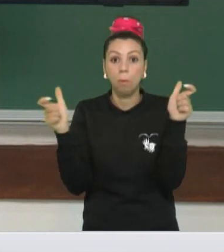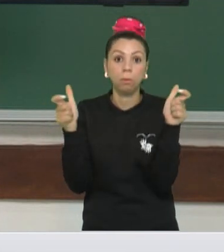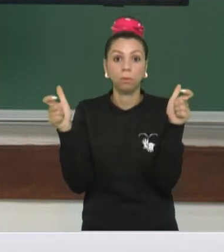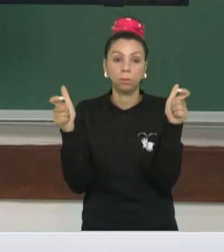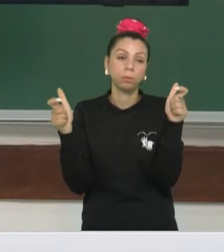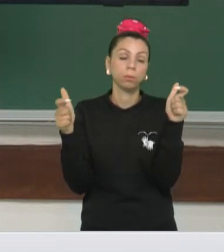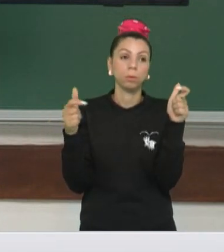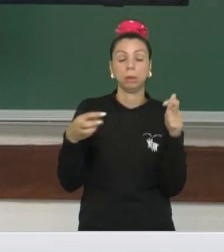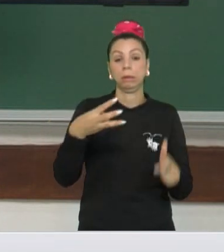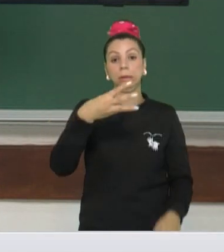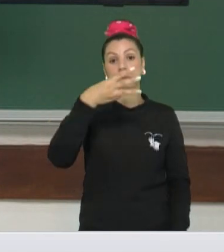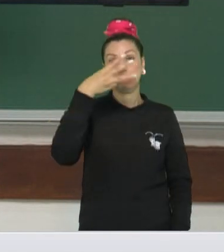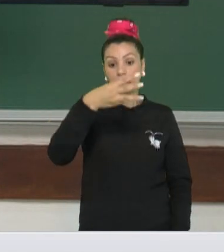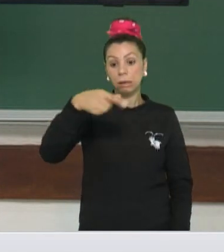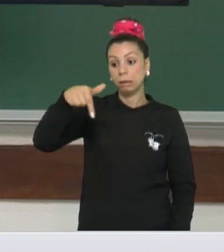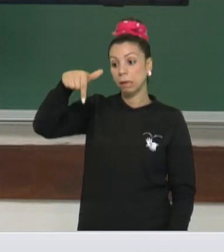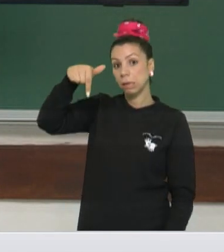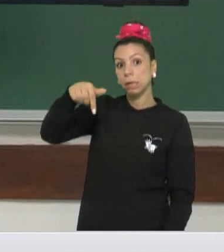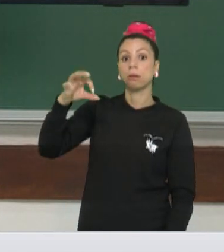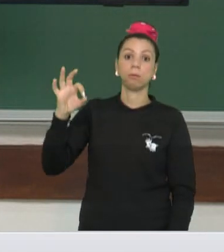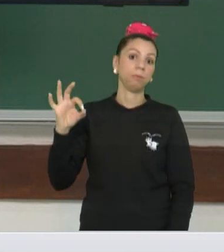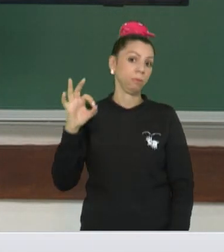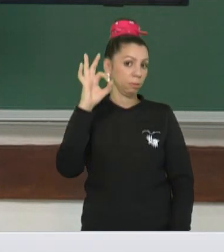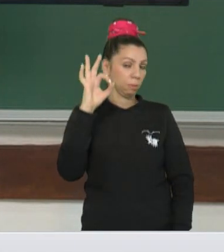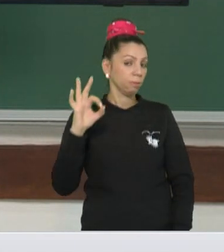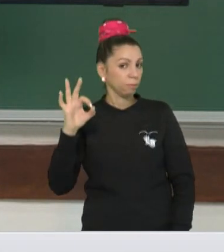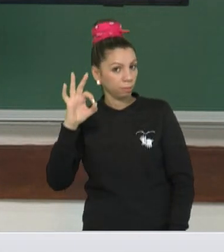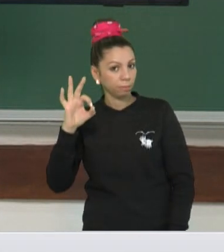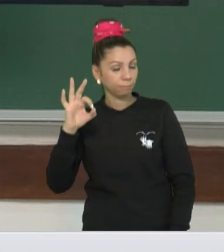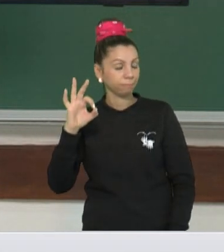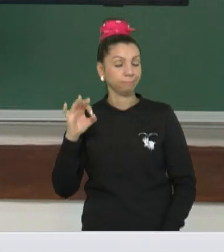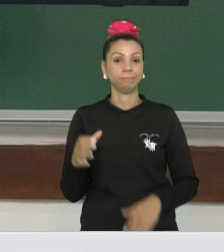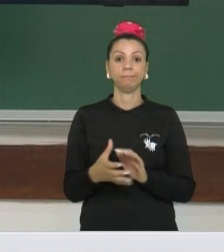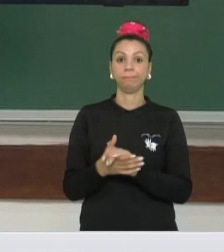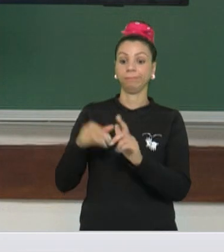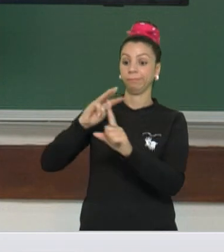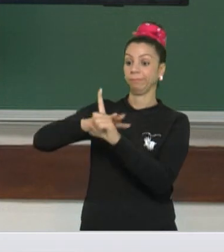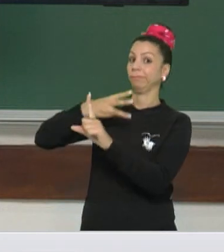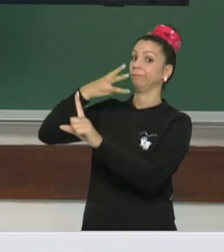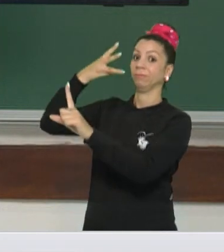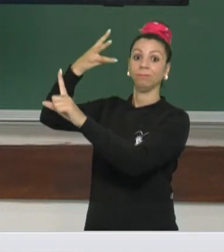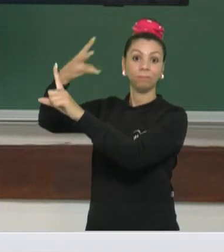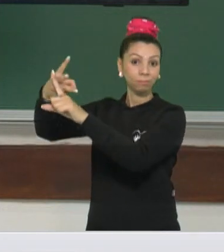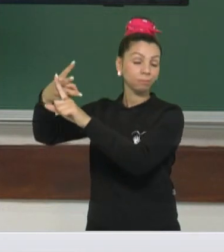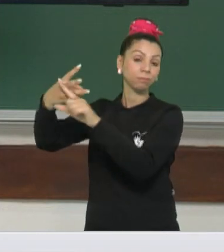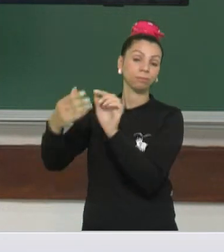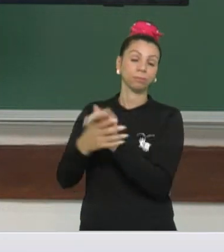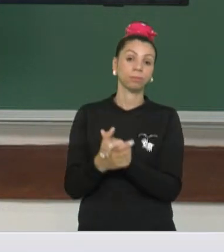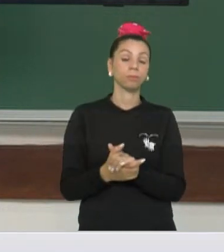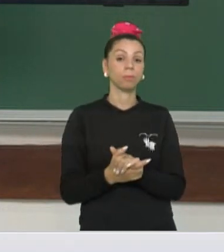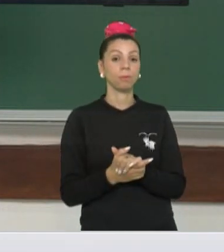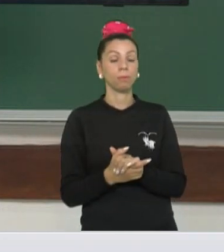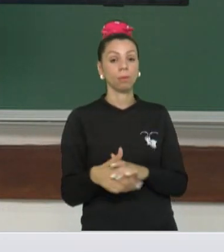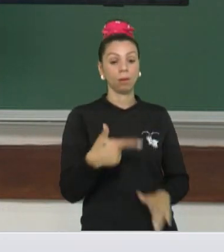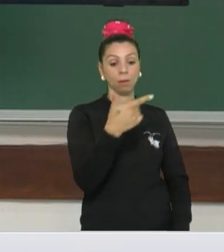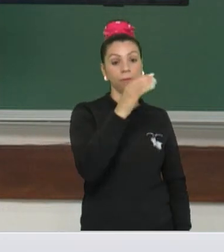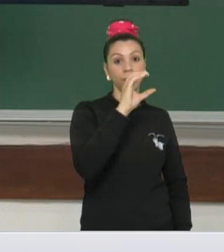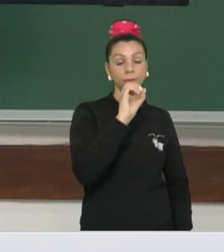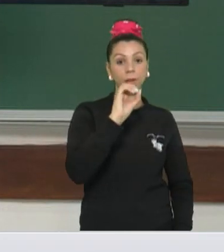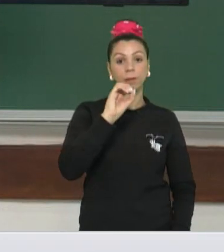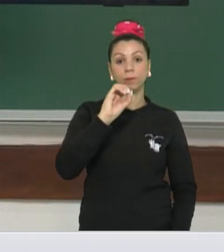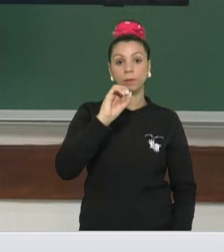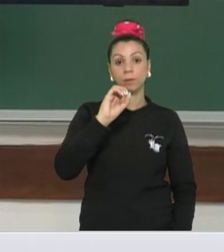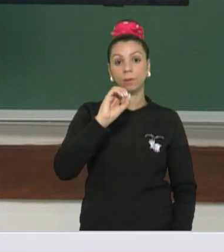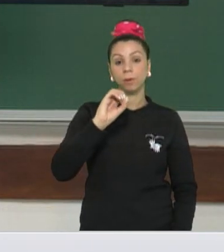maior, 37%. Olha só, 3 vezes a mais. Foi de 20%